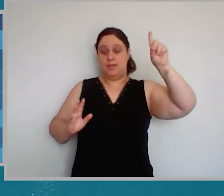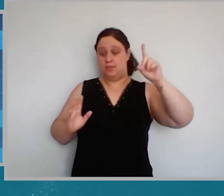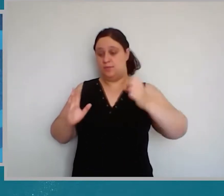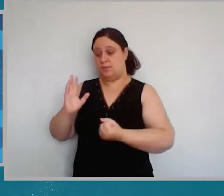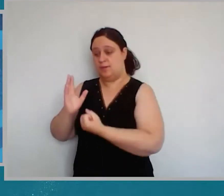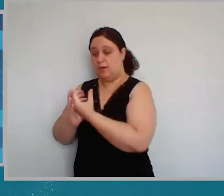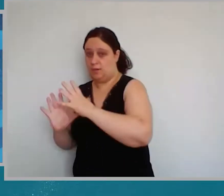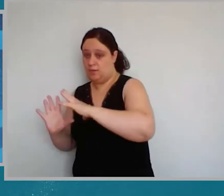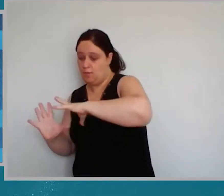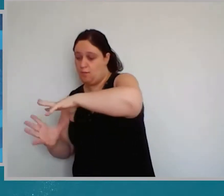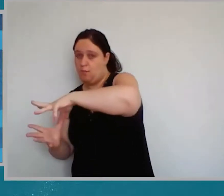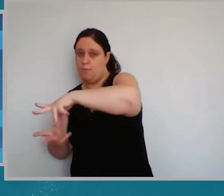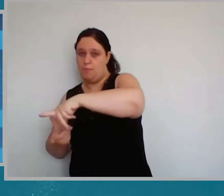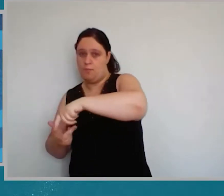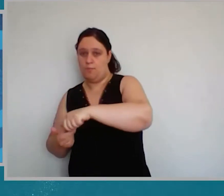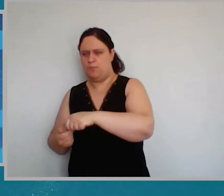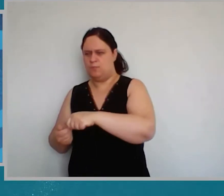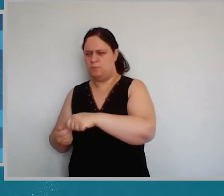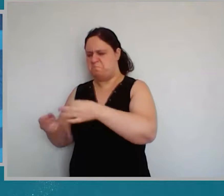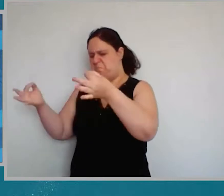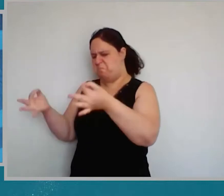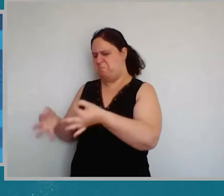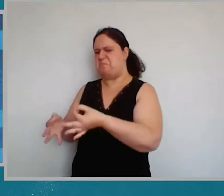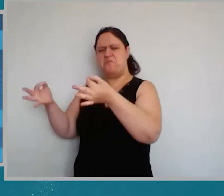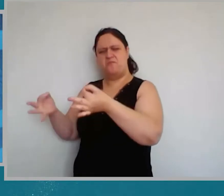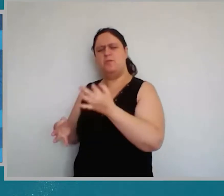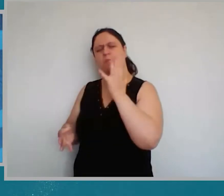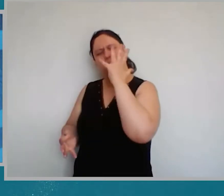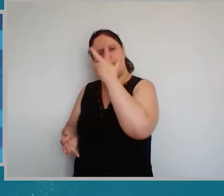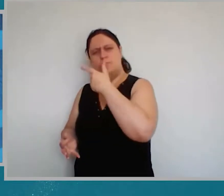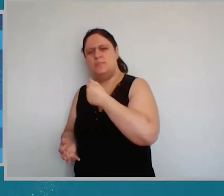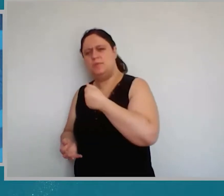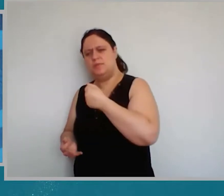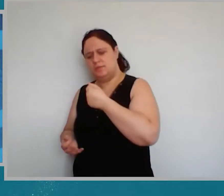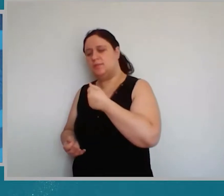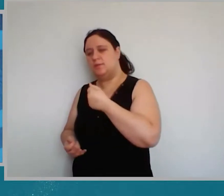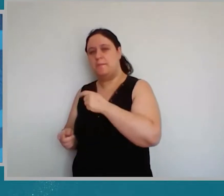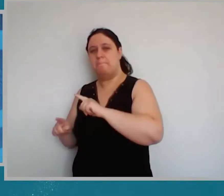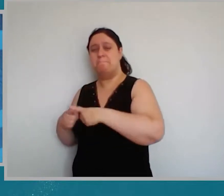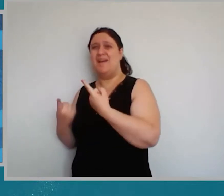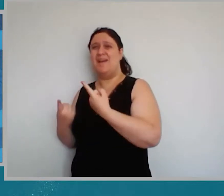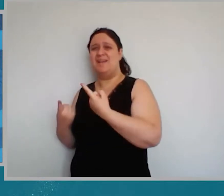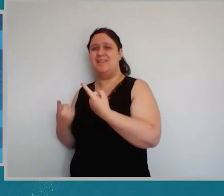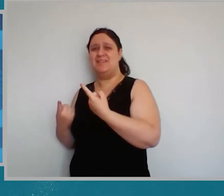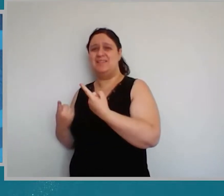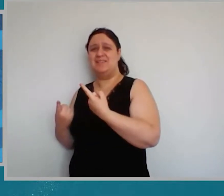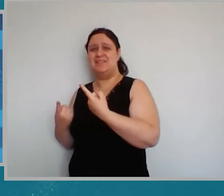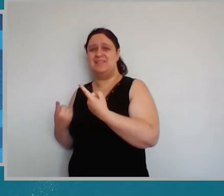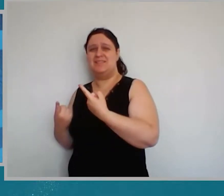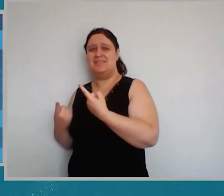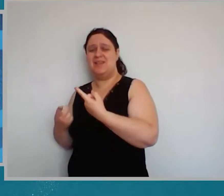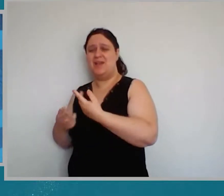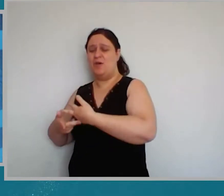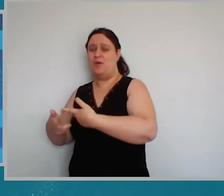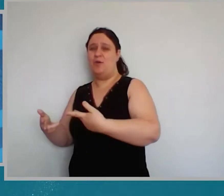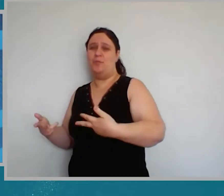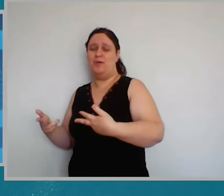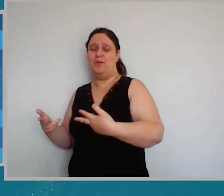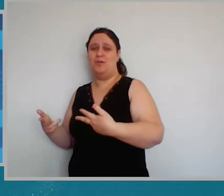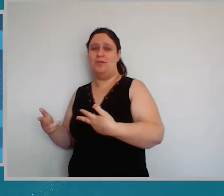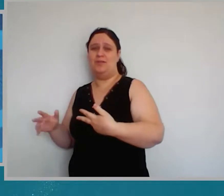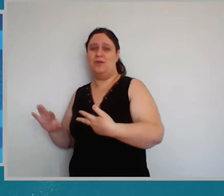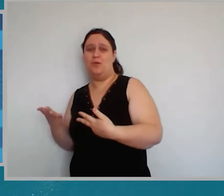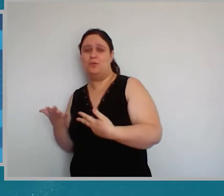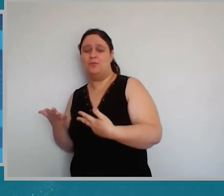boa, bonita, bela. Todavia, algo fez com que esse universo entrasse